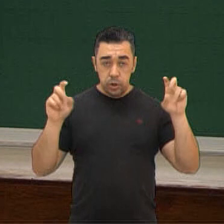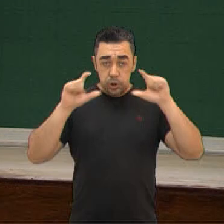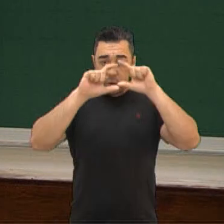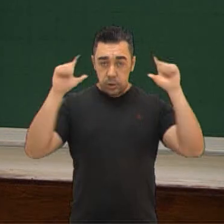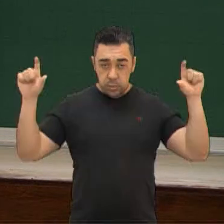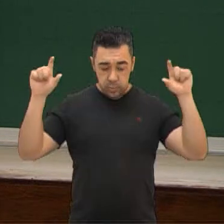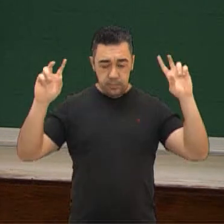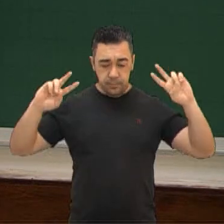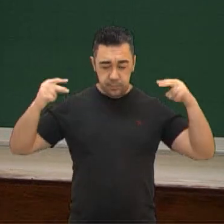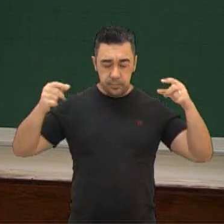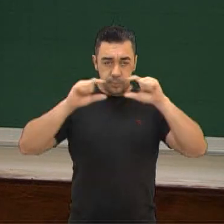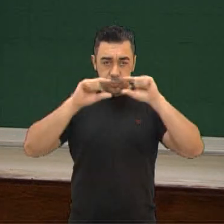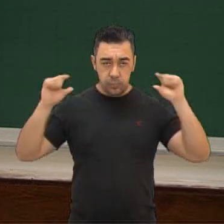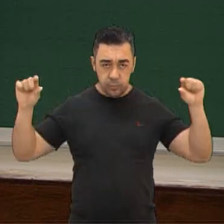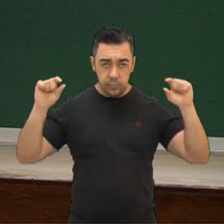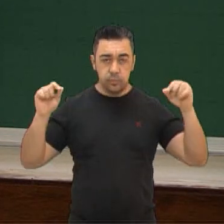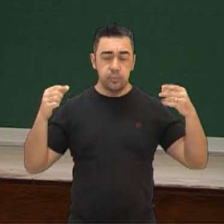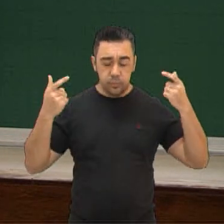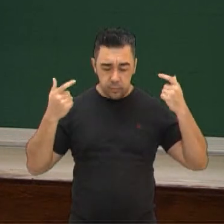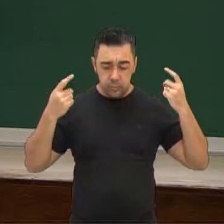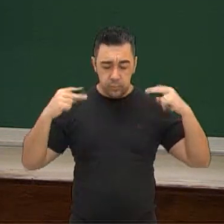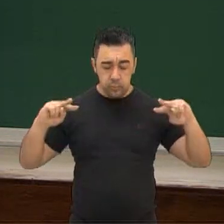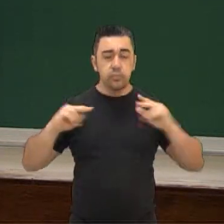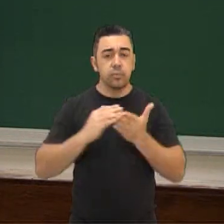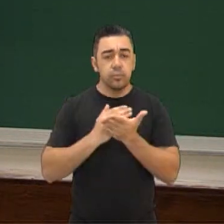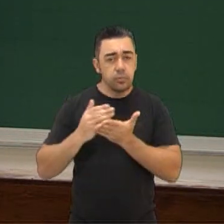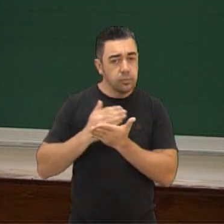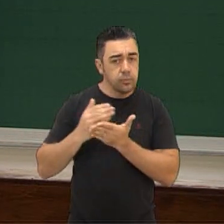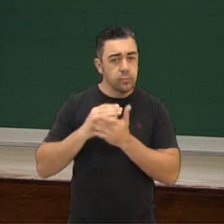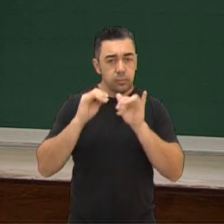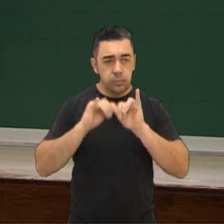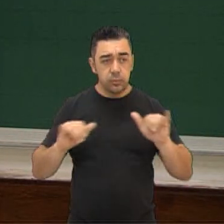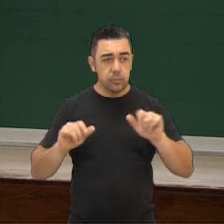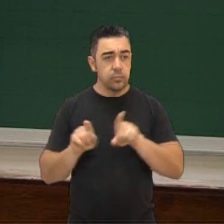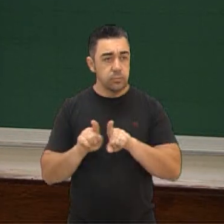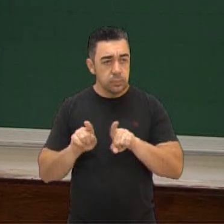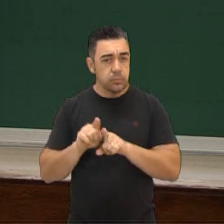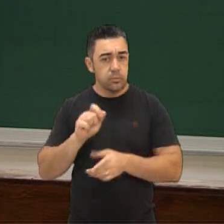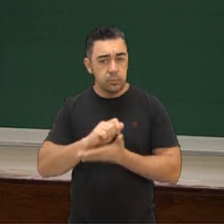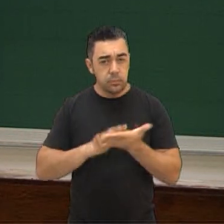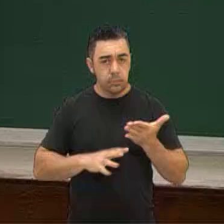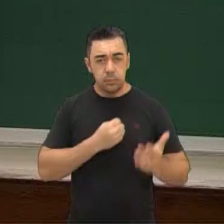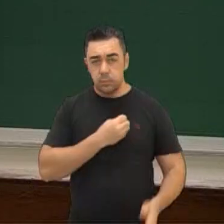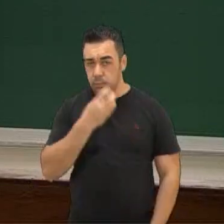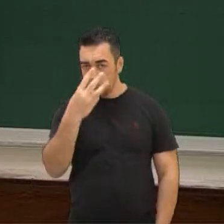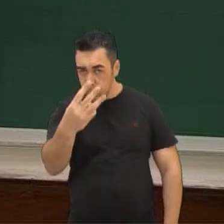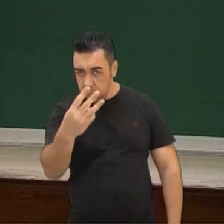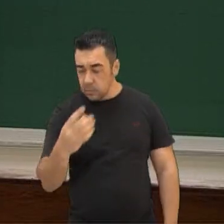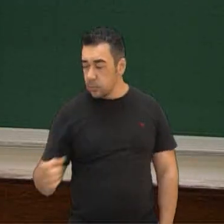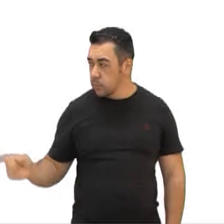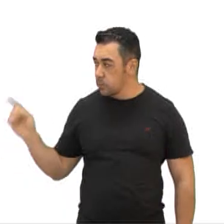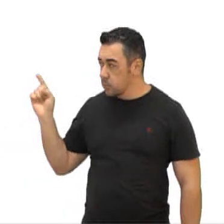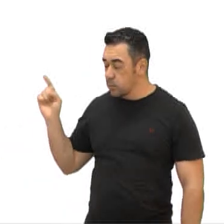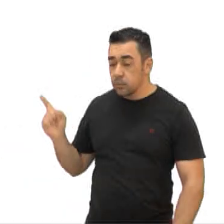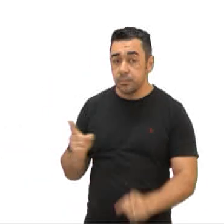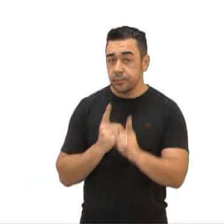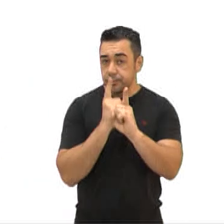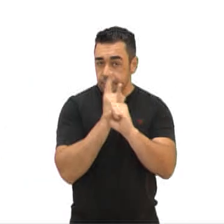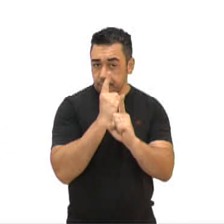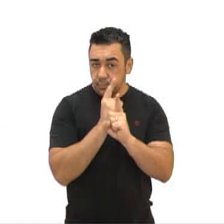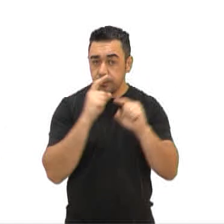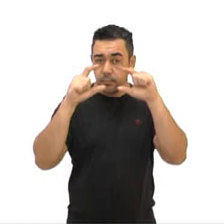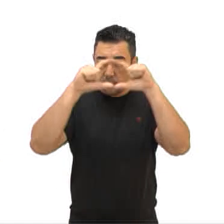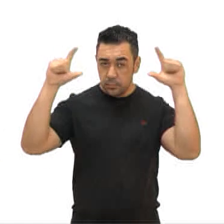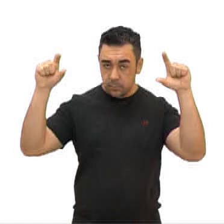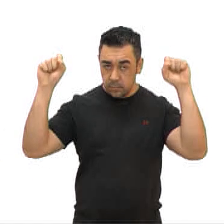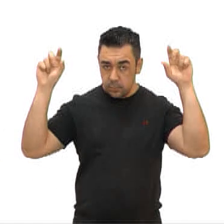do antitítulo, da entrada da notícia, nós temos essa atividade agora para vocês realizarem, tá? Localiza o